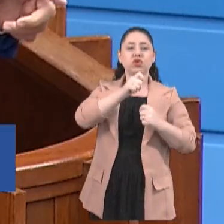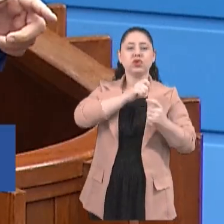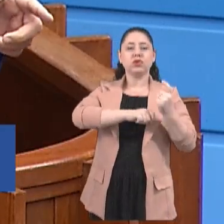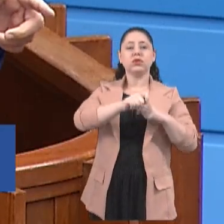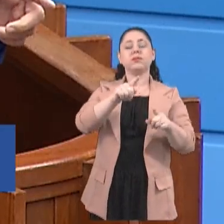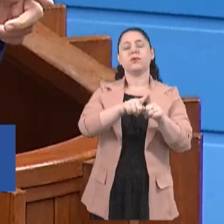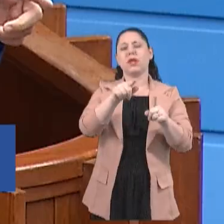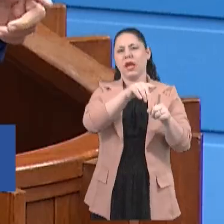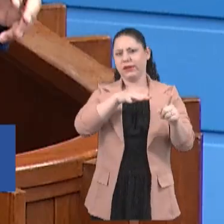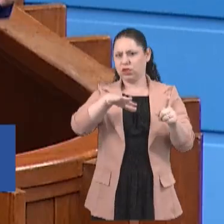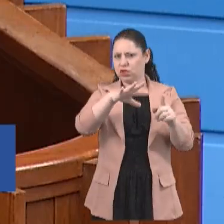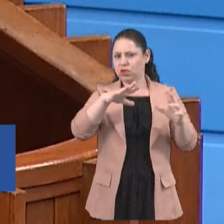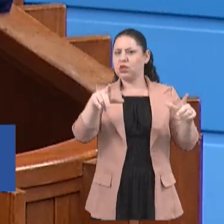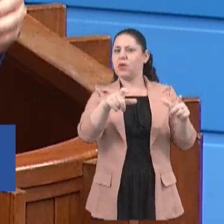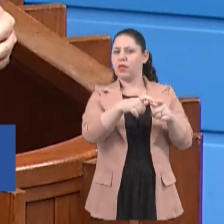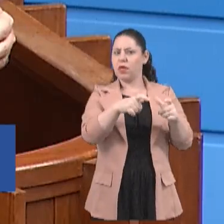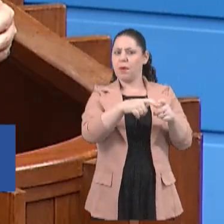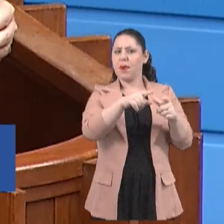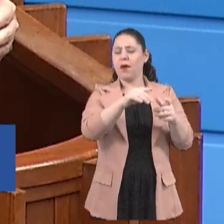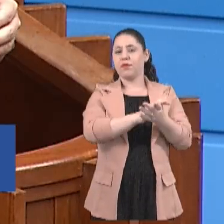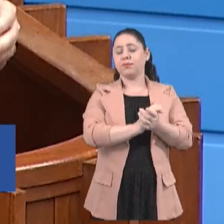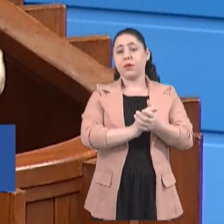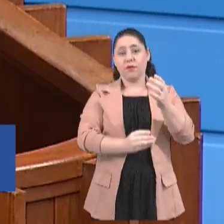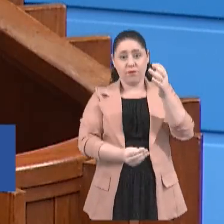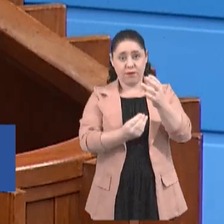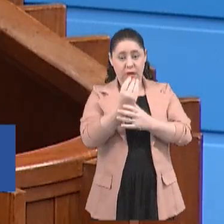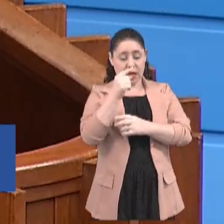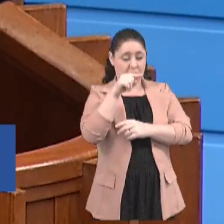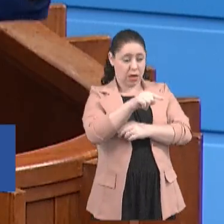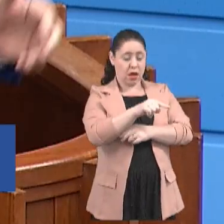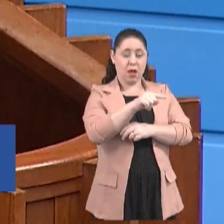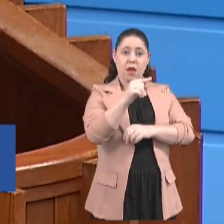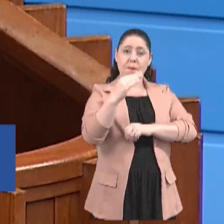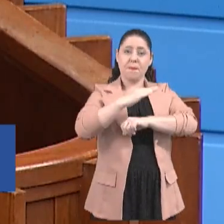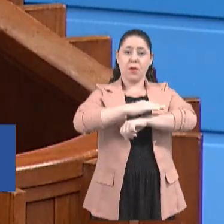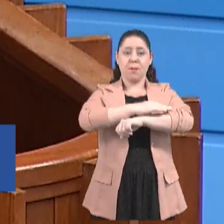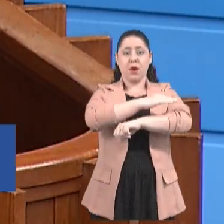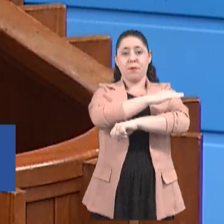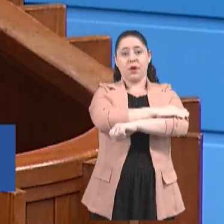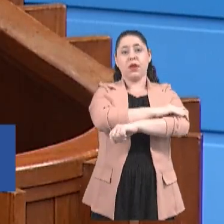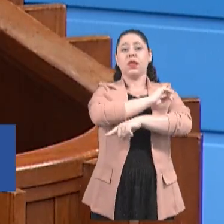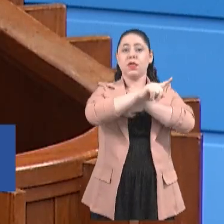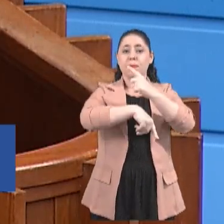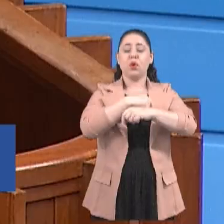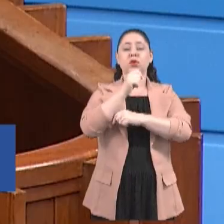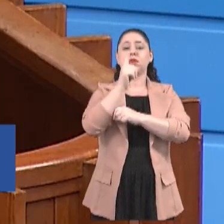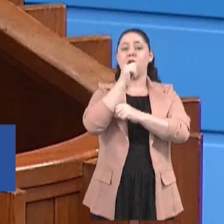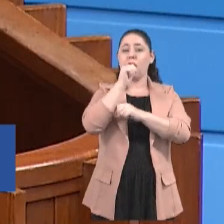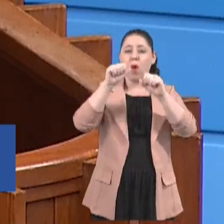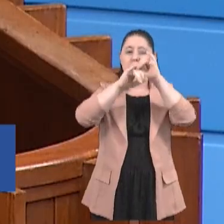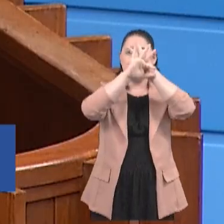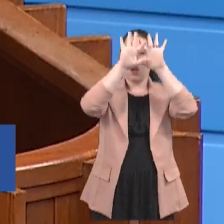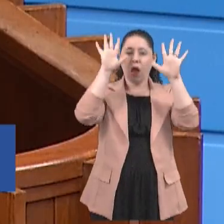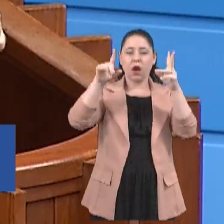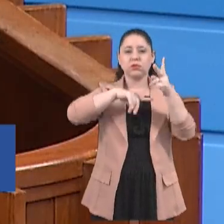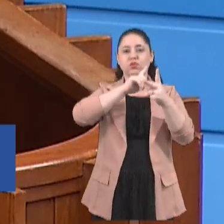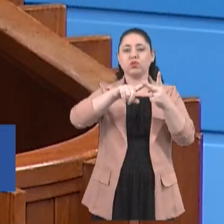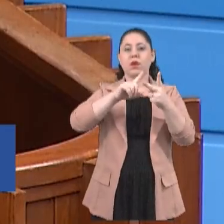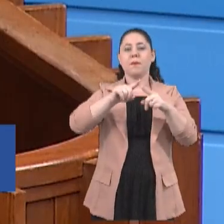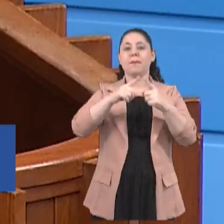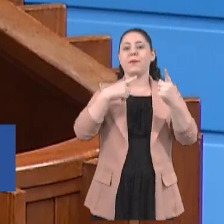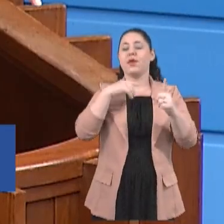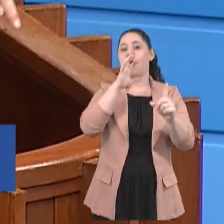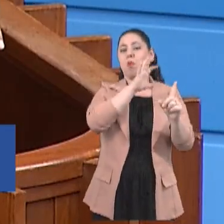de toda a região. Ela vai se instalar em Bataguaçu, com a proposta de também se instalar em Água Clara no segundo momento, mas